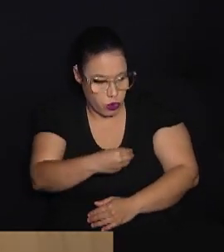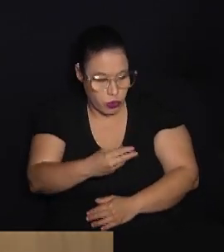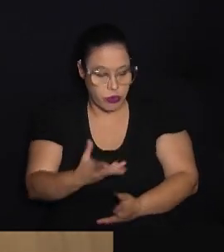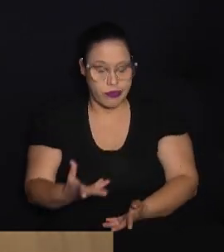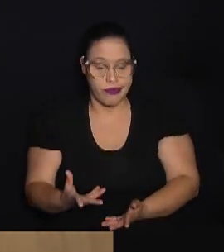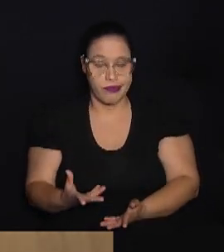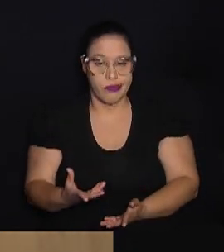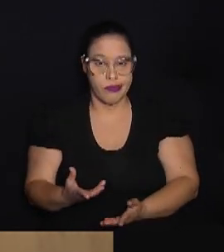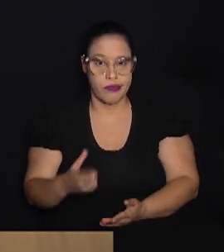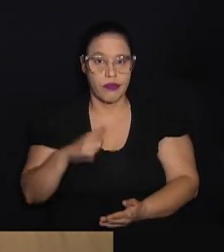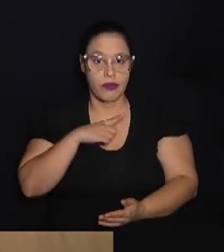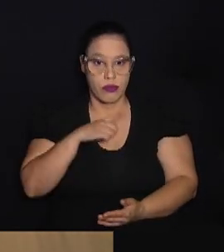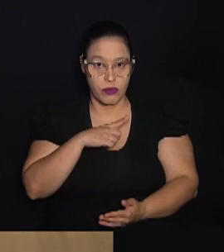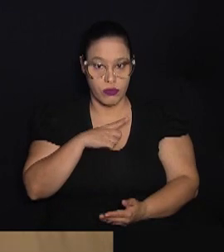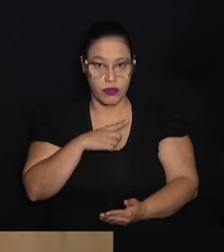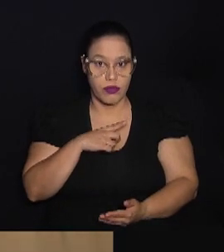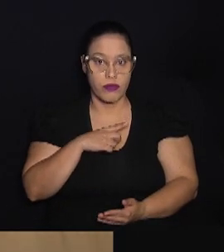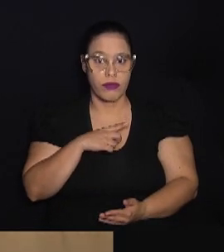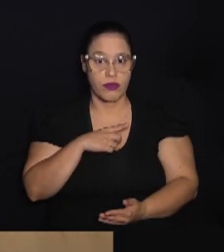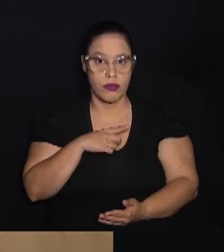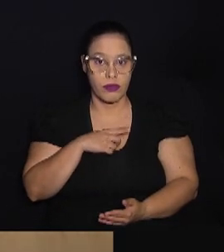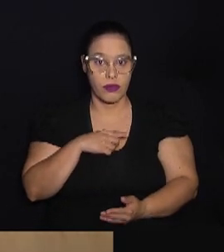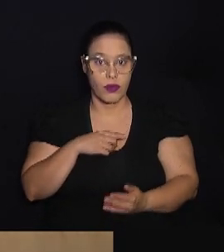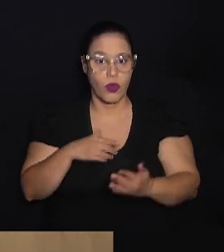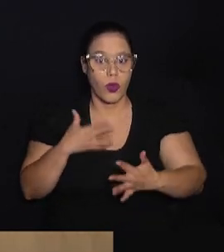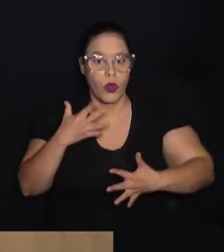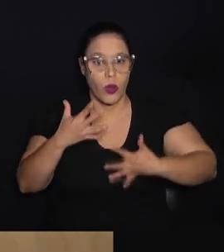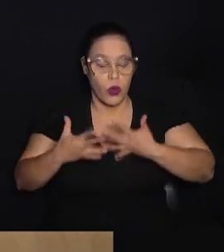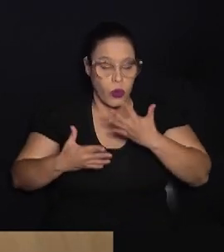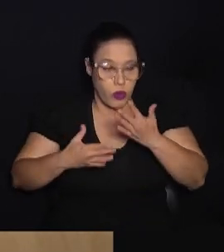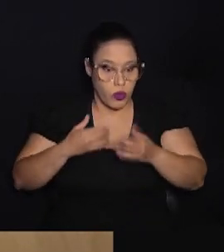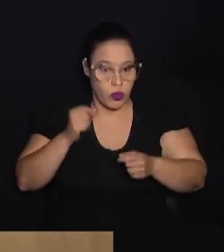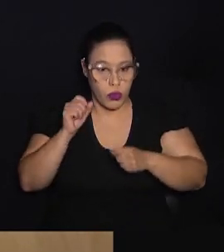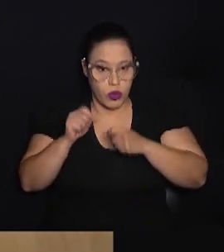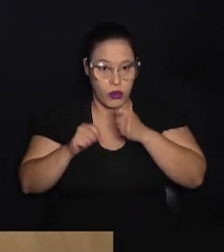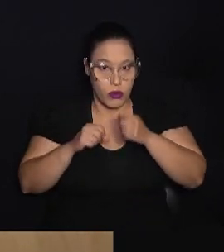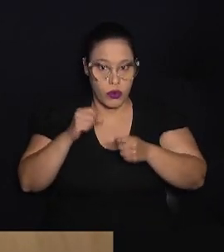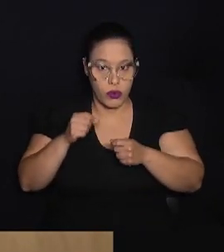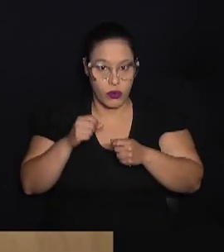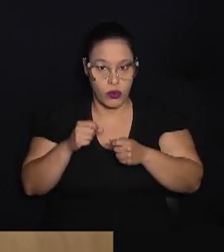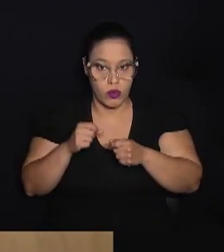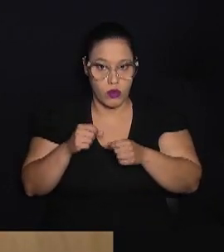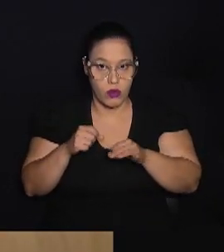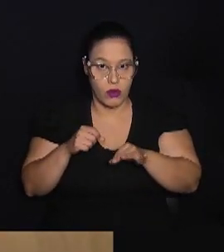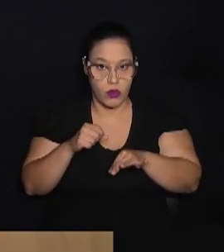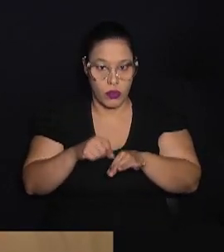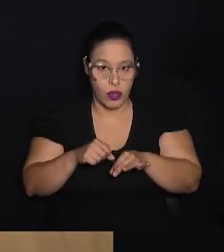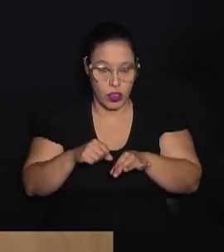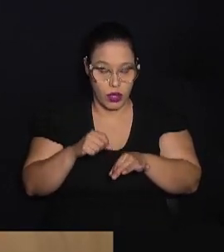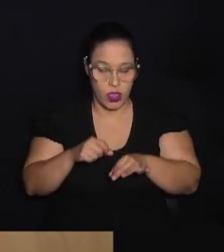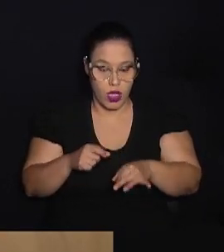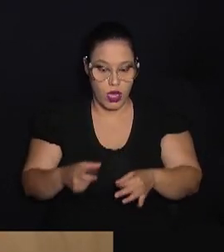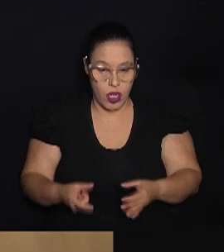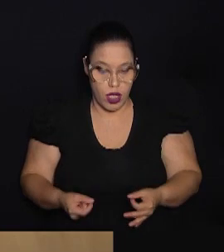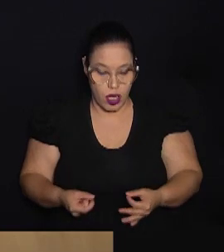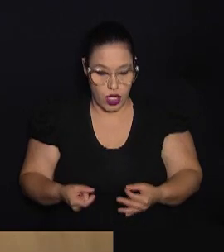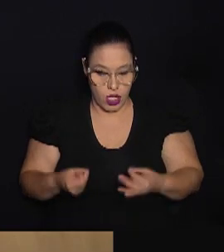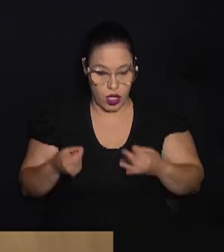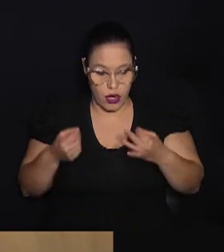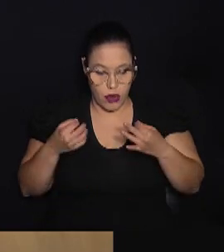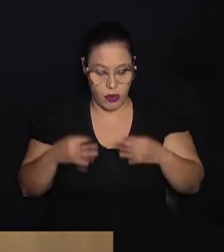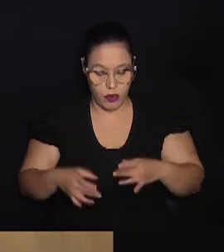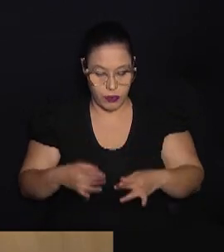outro fator de risco associado. Então, tudo que está, ou que fizeram até mesmo exposição hormonal prolongada, com estrógeno